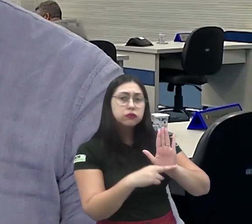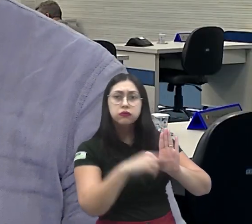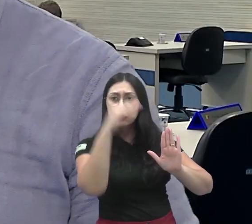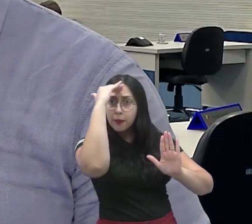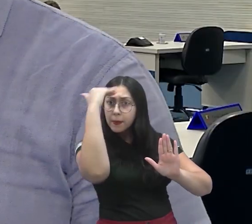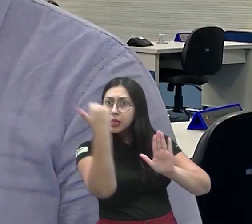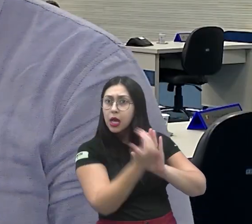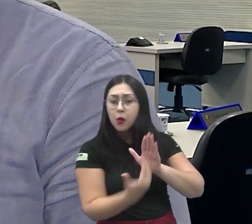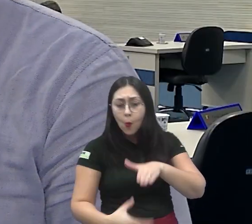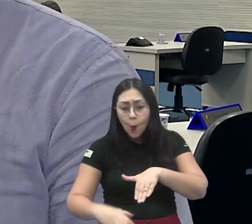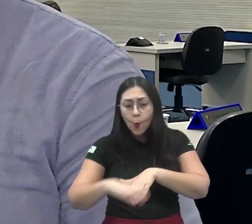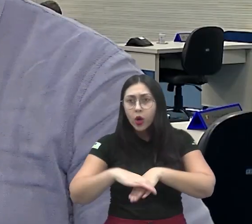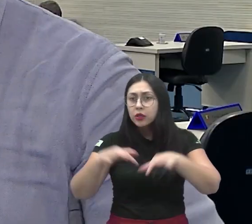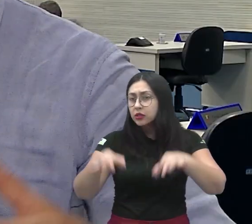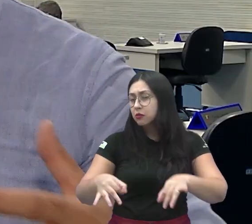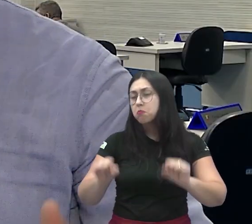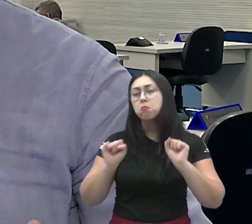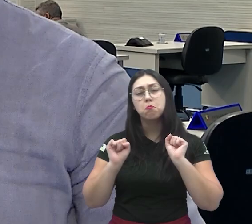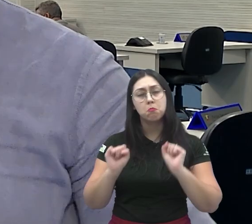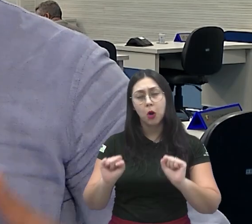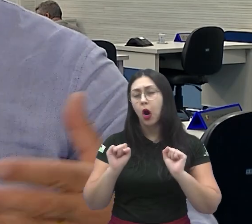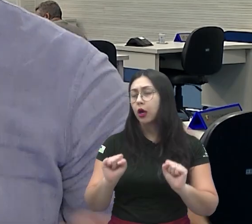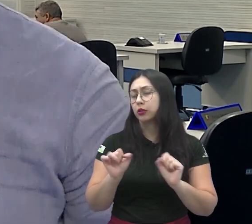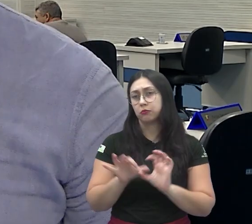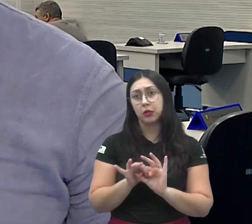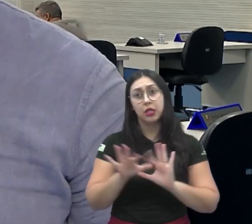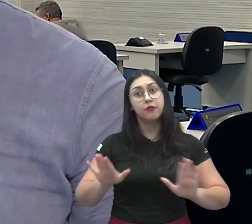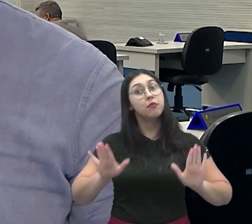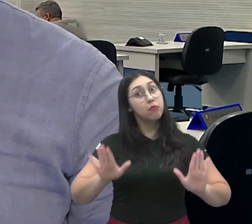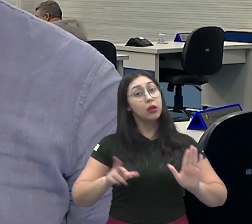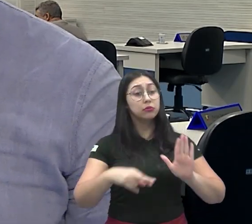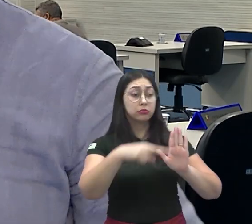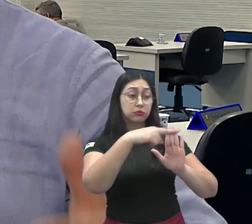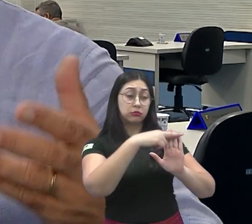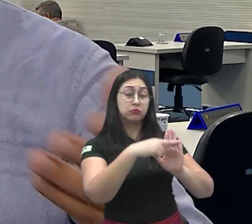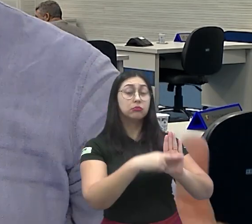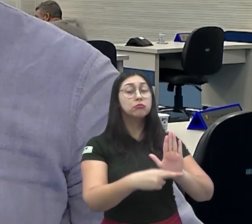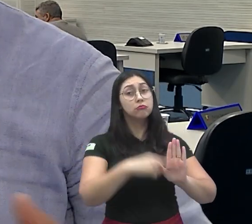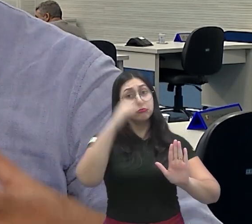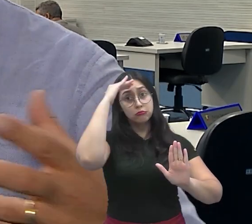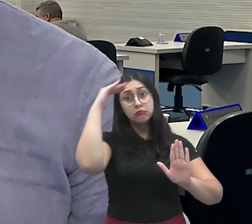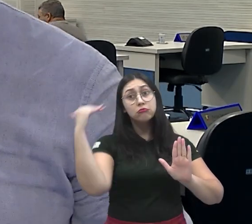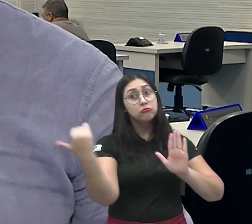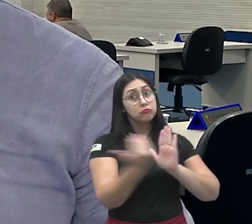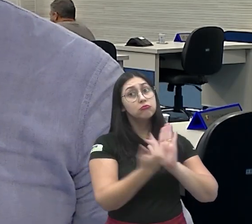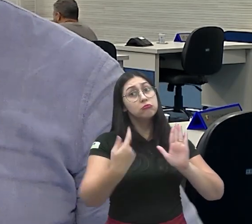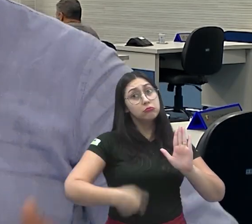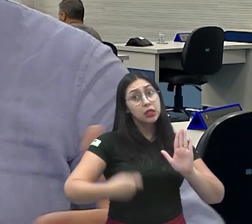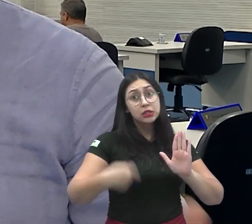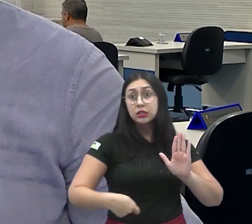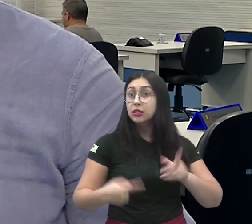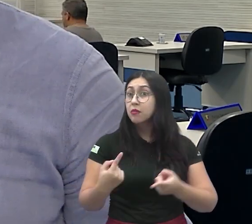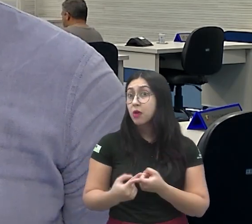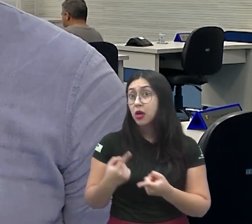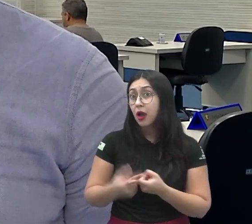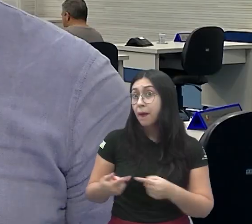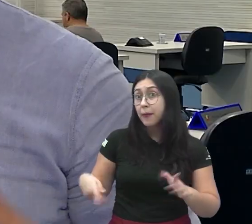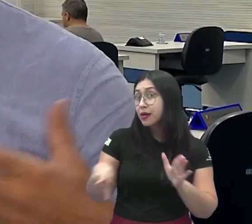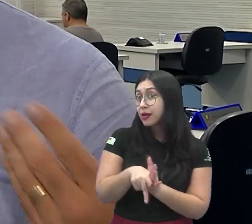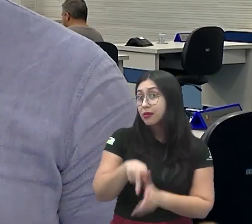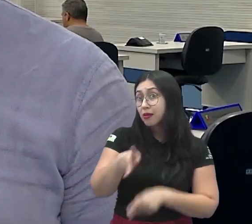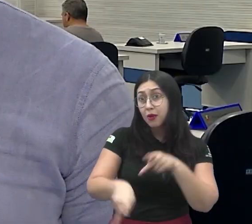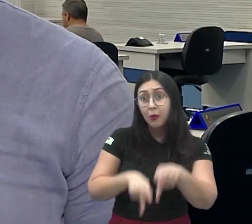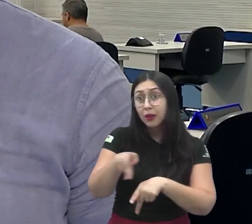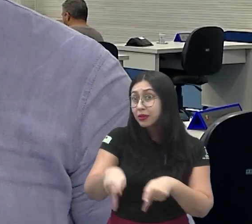equipamento adequado, tipo de solado, tênis, ela é aberta à população, né? Dentro de uma regra, de uma regulamentação, tem que ser aberta à população,